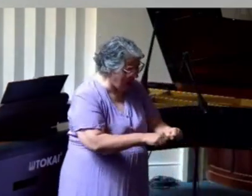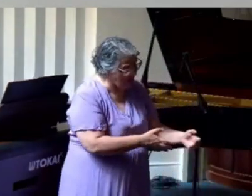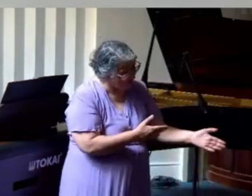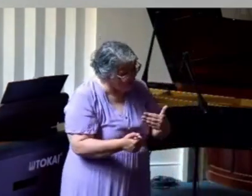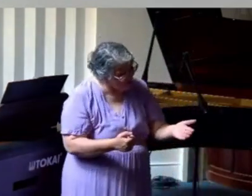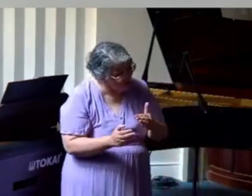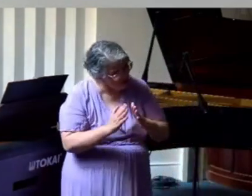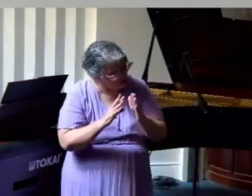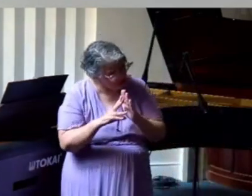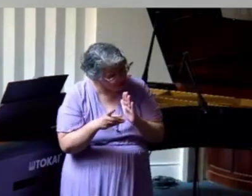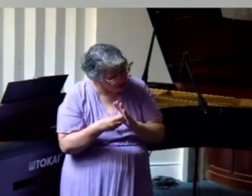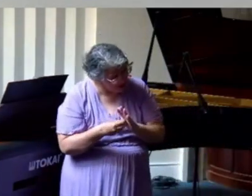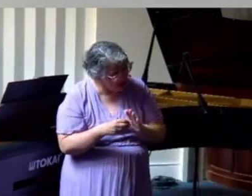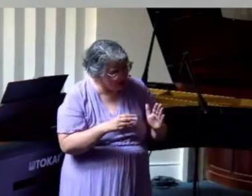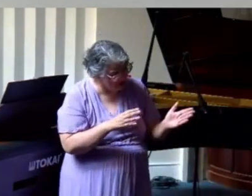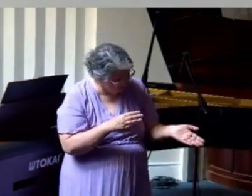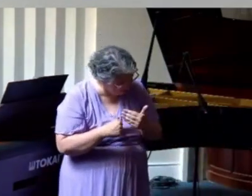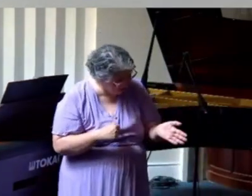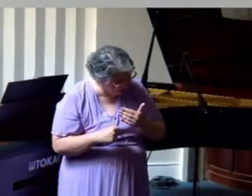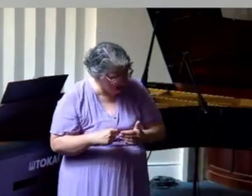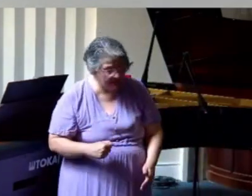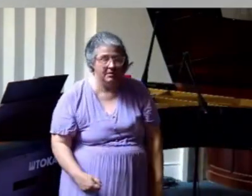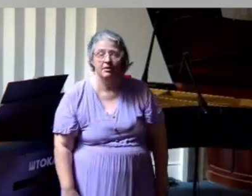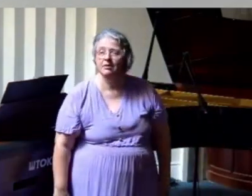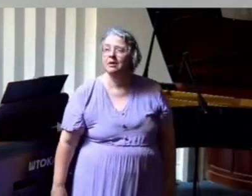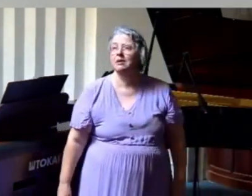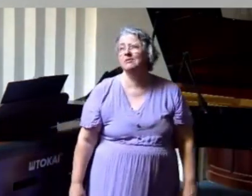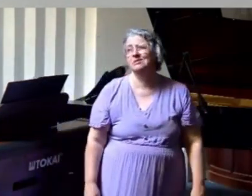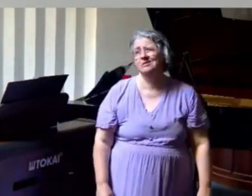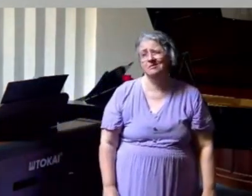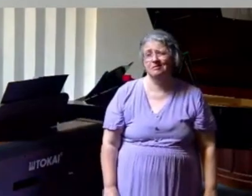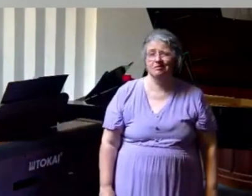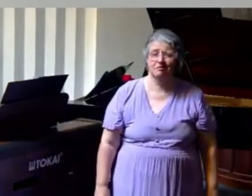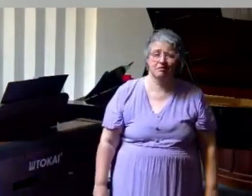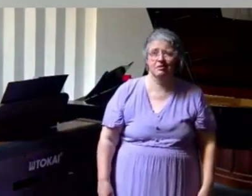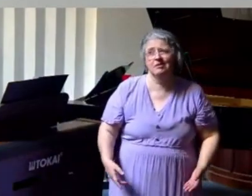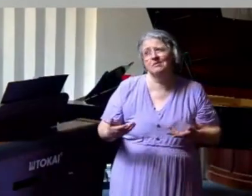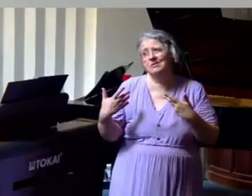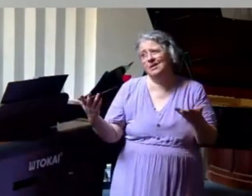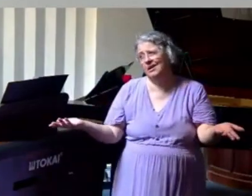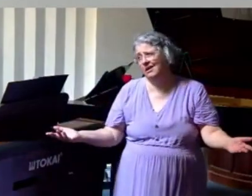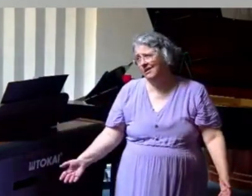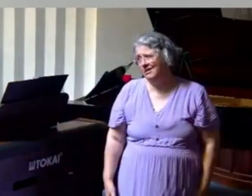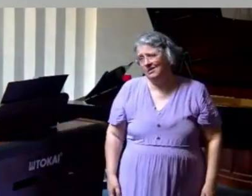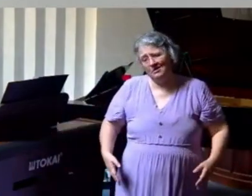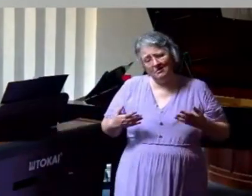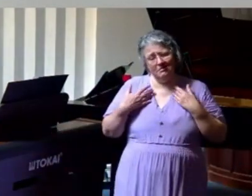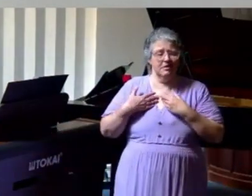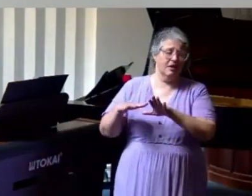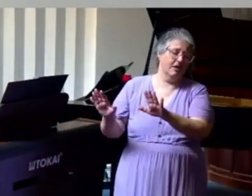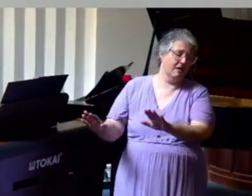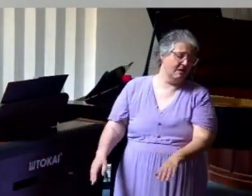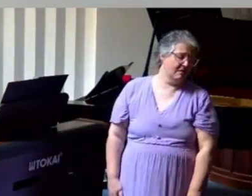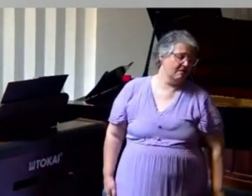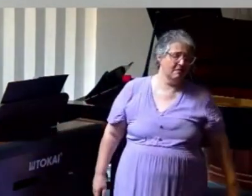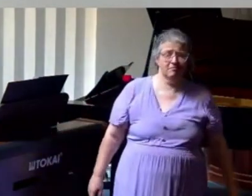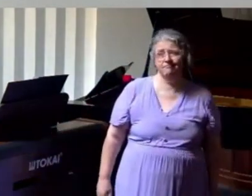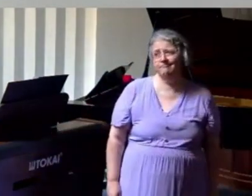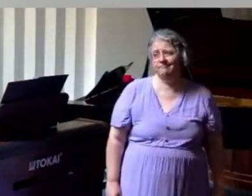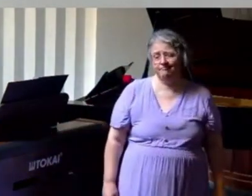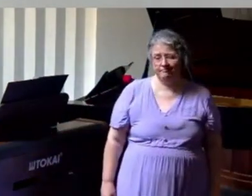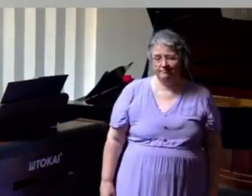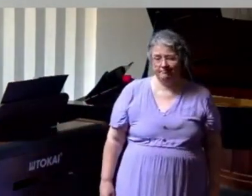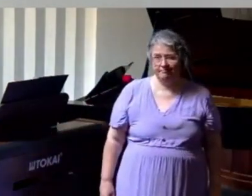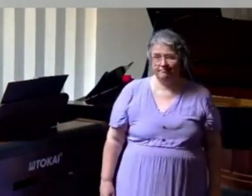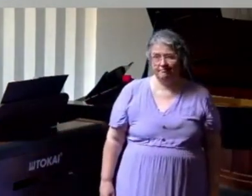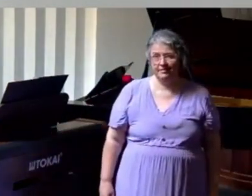vocês. Pode ser que a sua fé esteja mais dependente do seu pai e de sua mãe do que sua mesma, ou